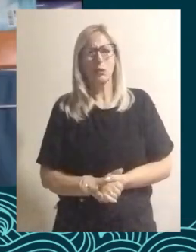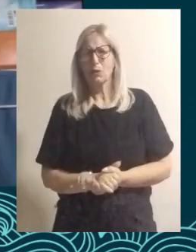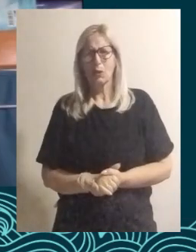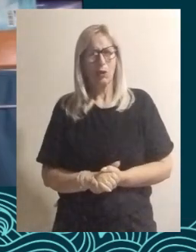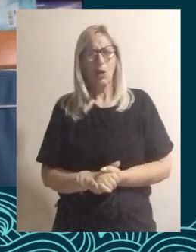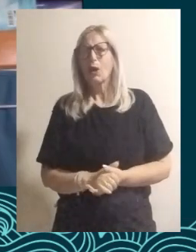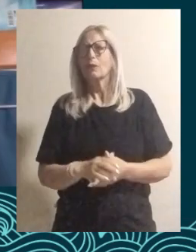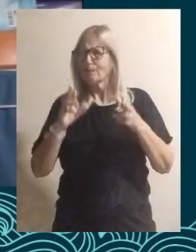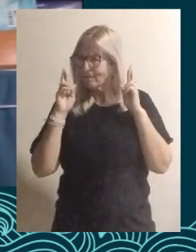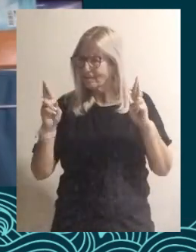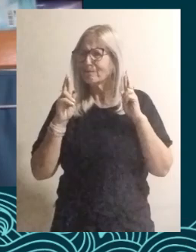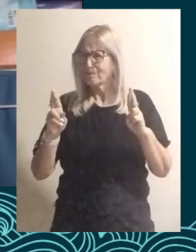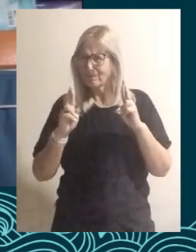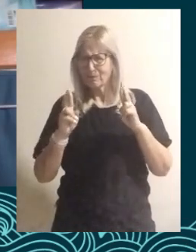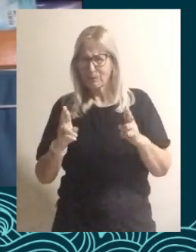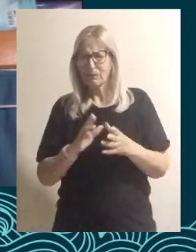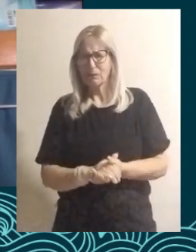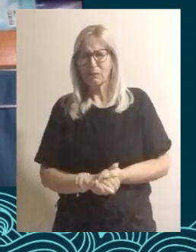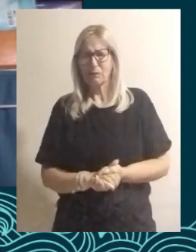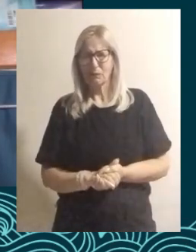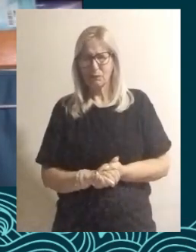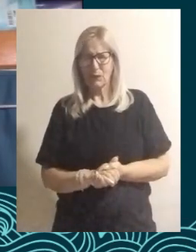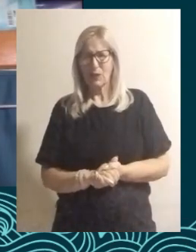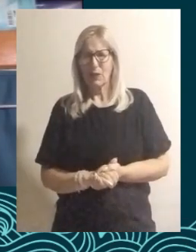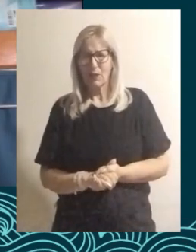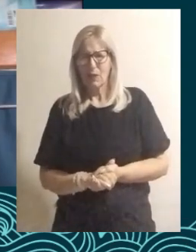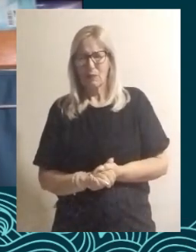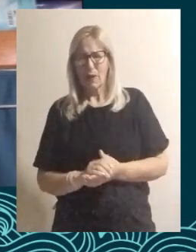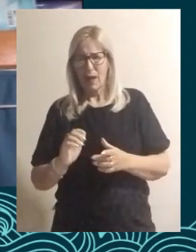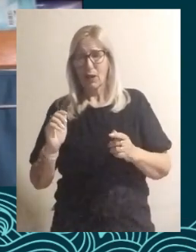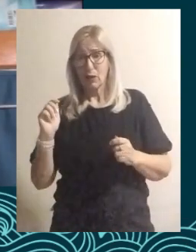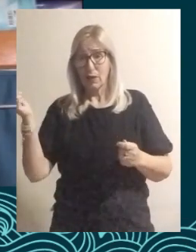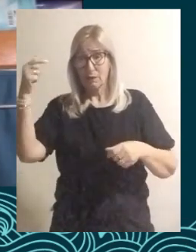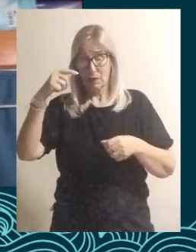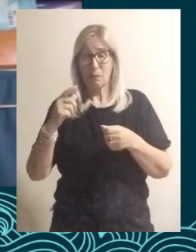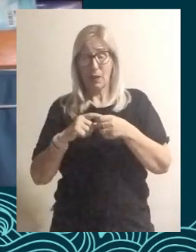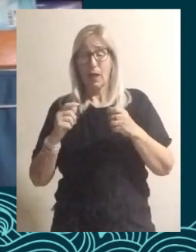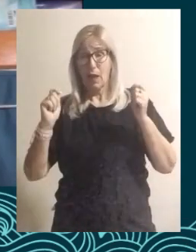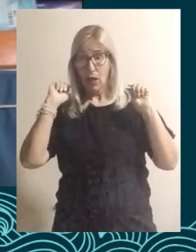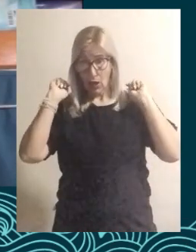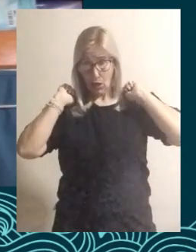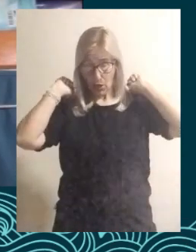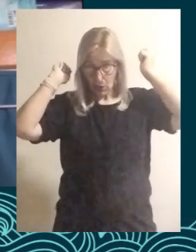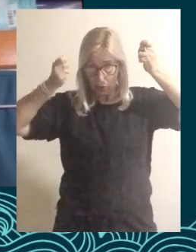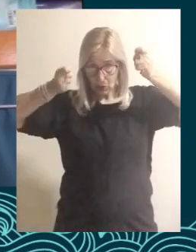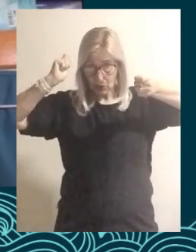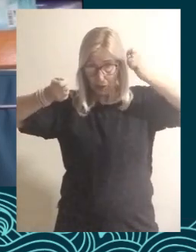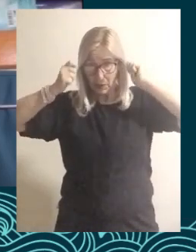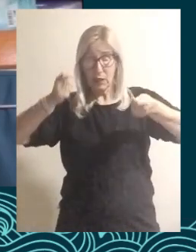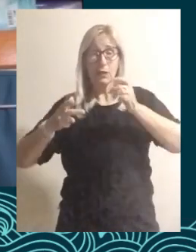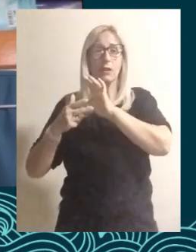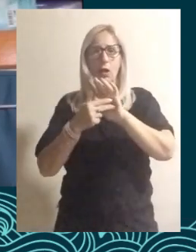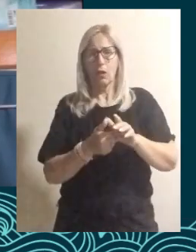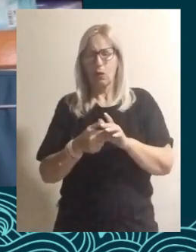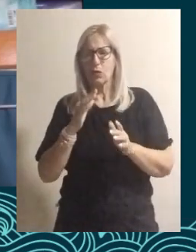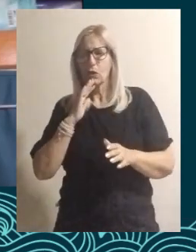tudo. Para né? mim, tudo tá valendo. Quando eu estava vindo aqui para a Groenlândia, conforme eu ia subindo